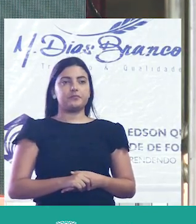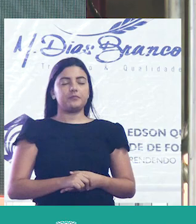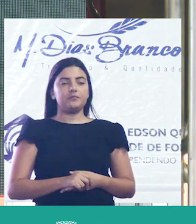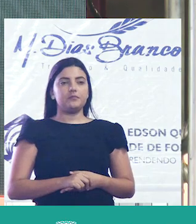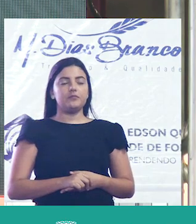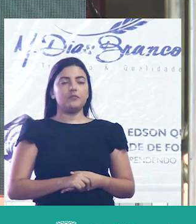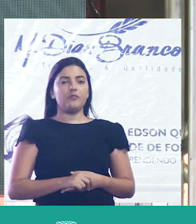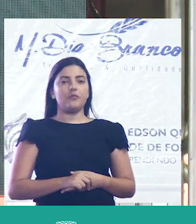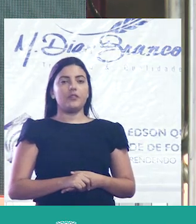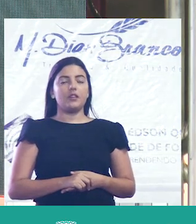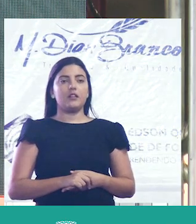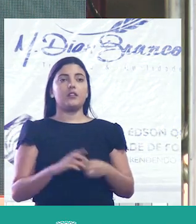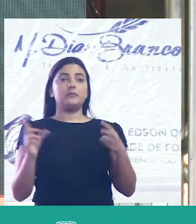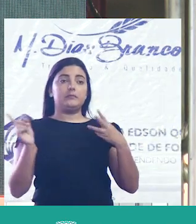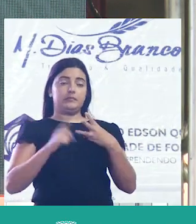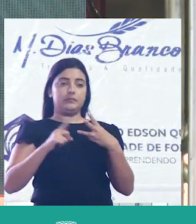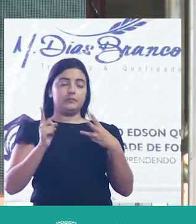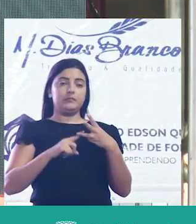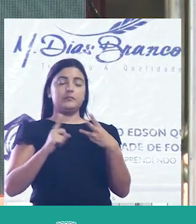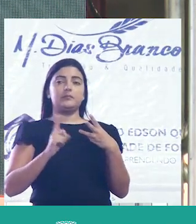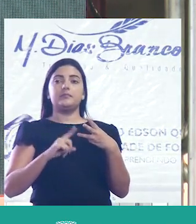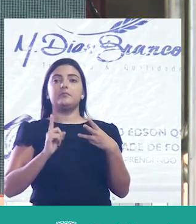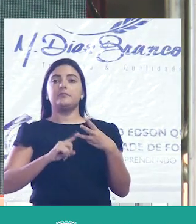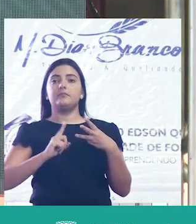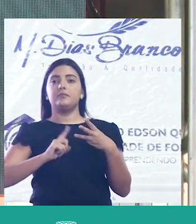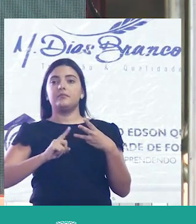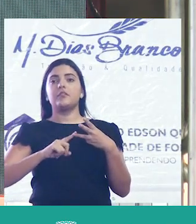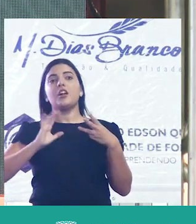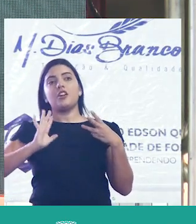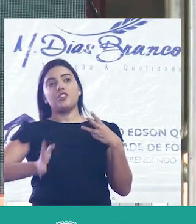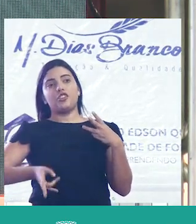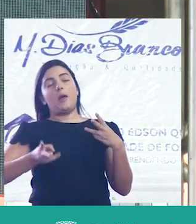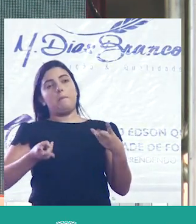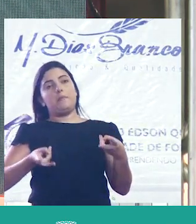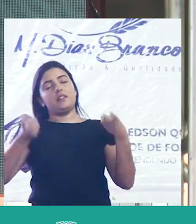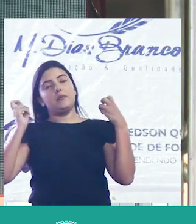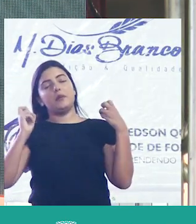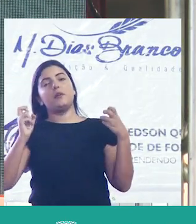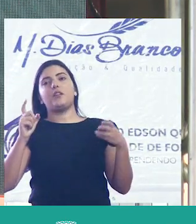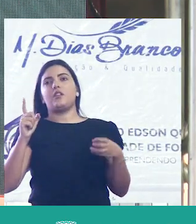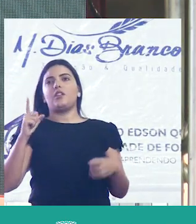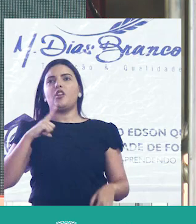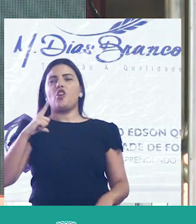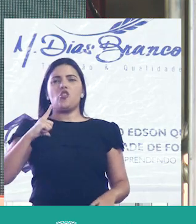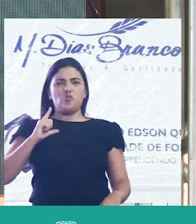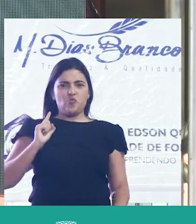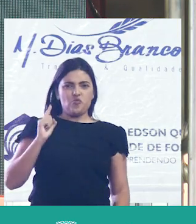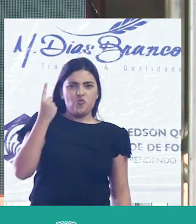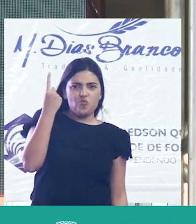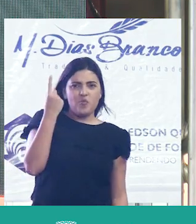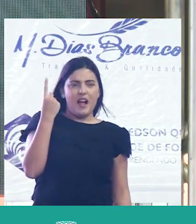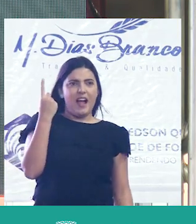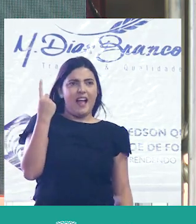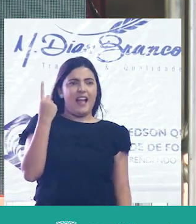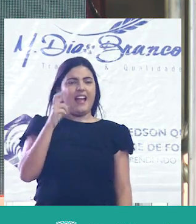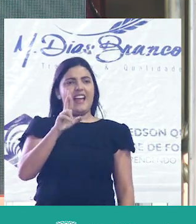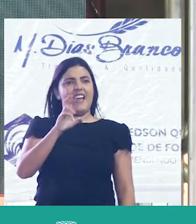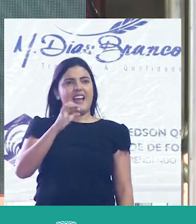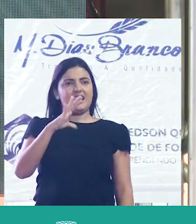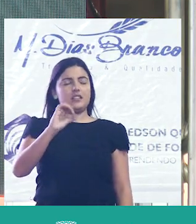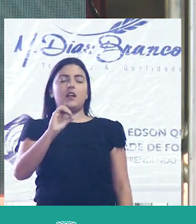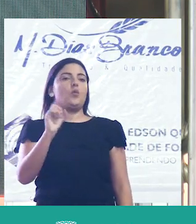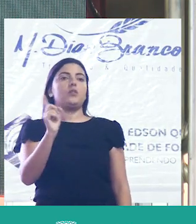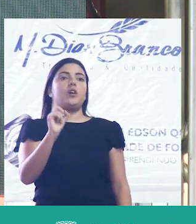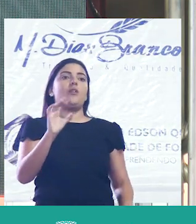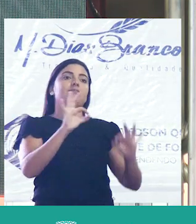esse 80%. E o terceiro caso, acho que já deu para notar. Você não tem só uma reação,